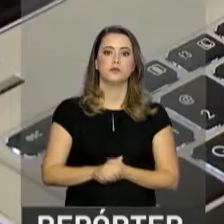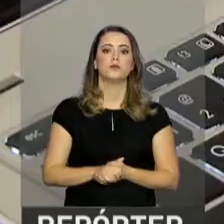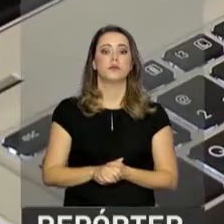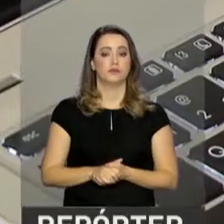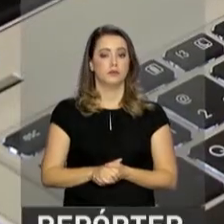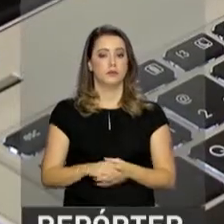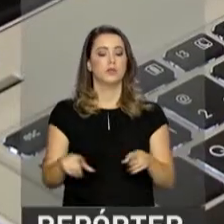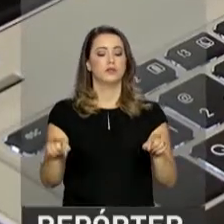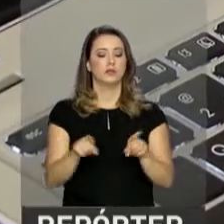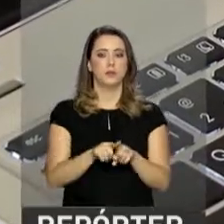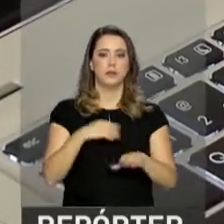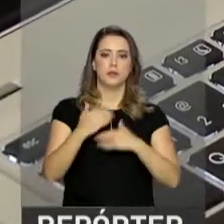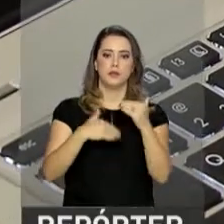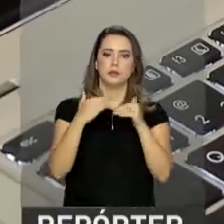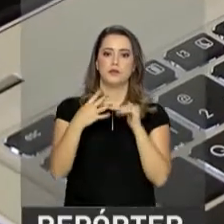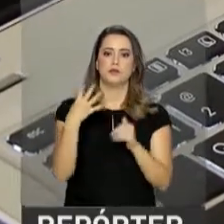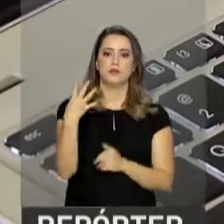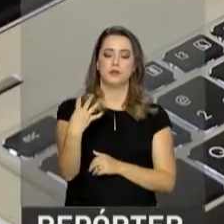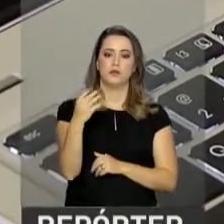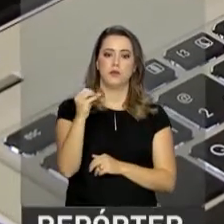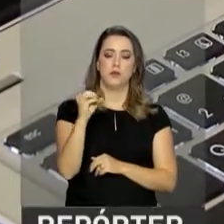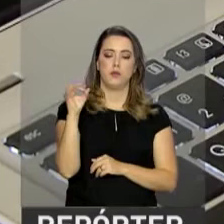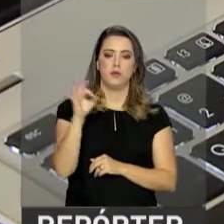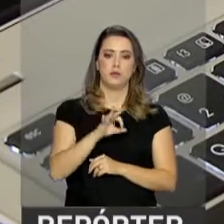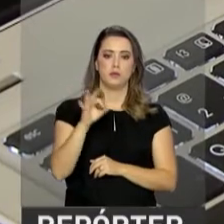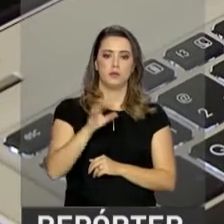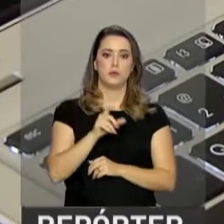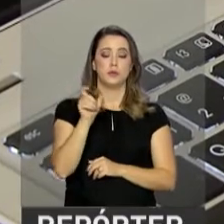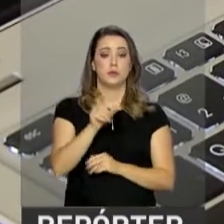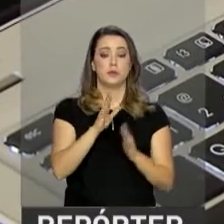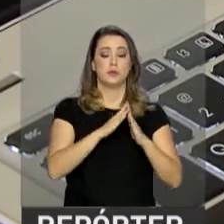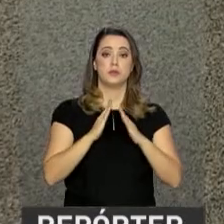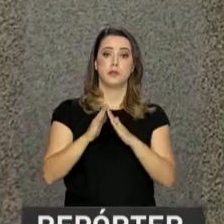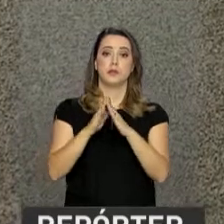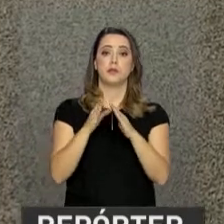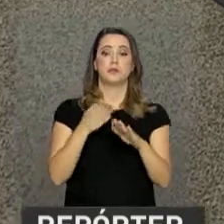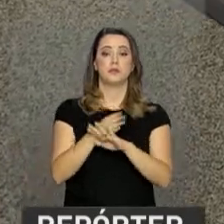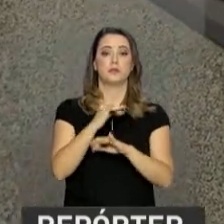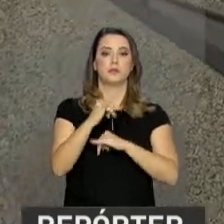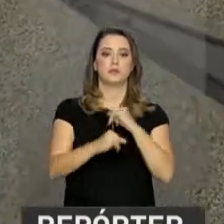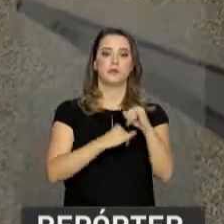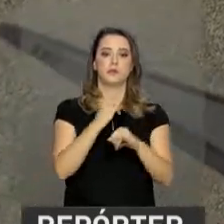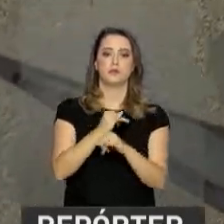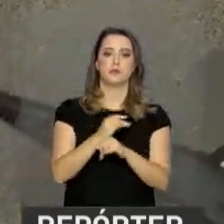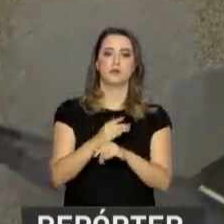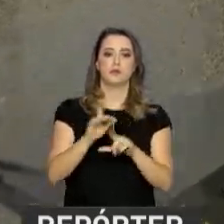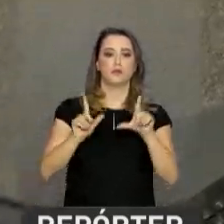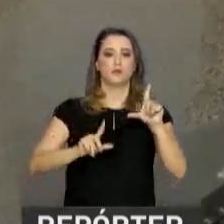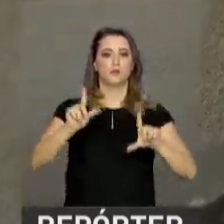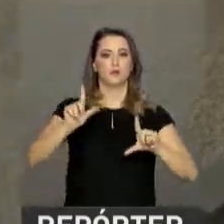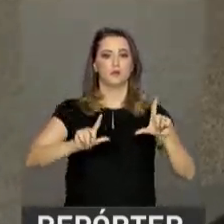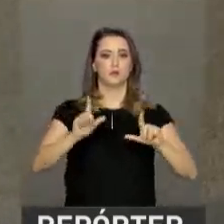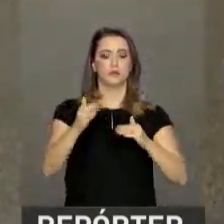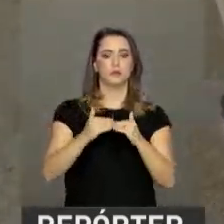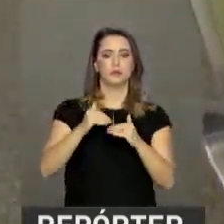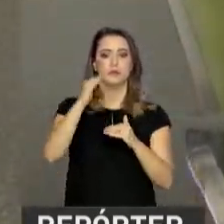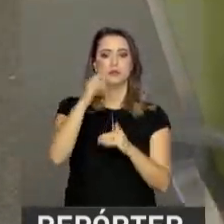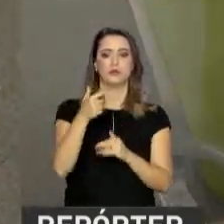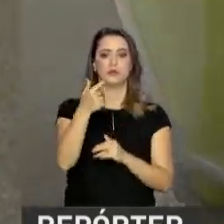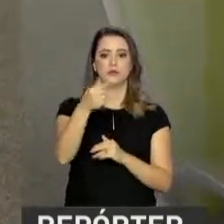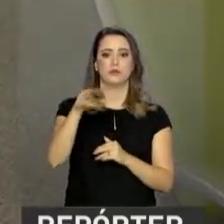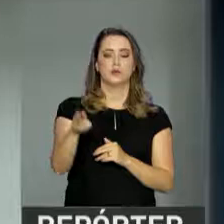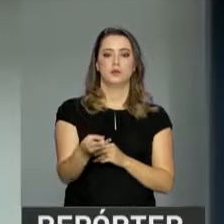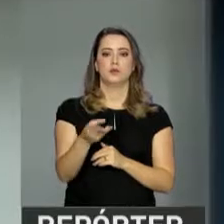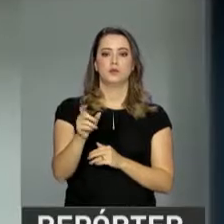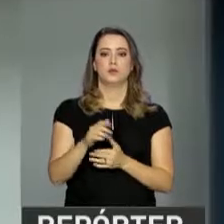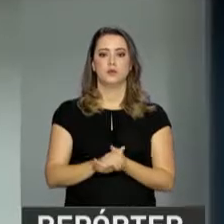92,7%. Também cresceu em 40% o número de domicílios com acesso à internet pela televisão, superando 7